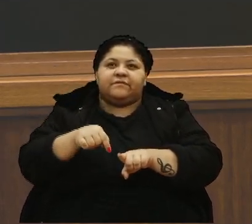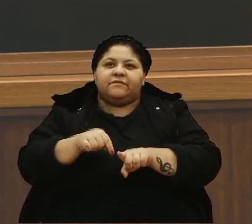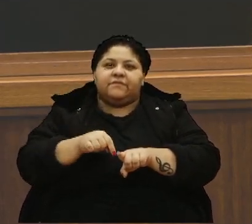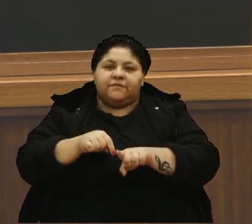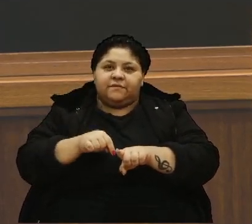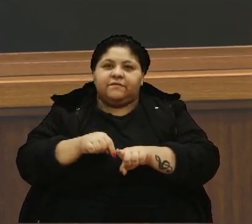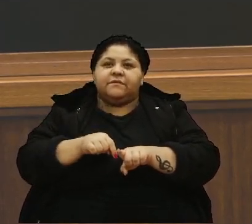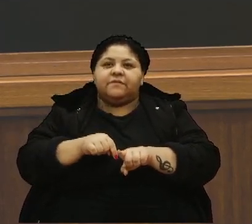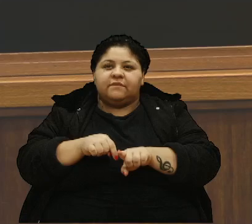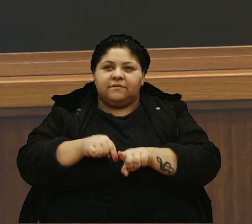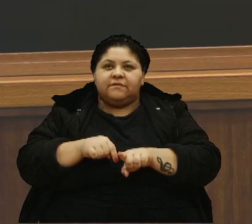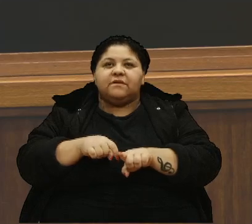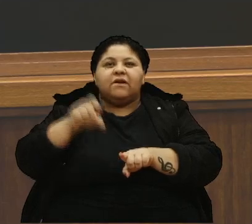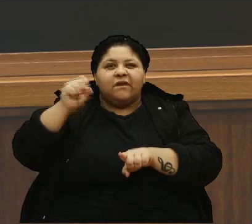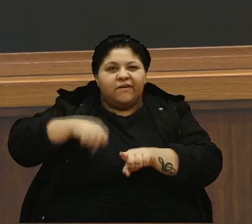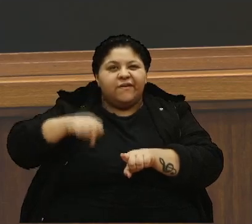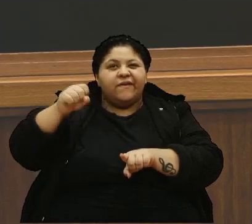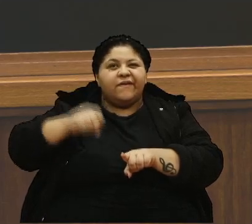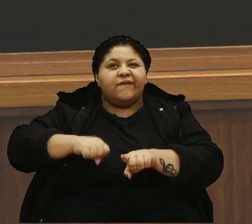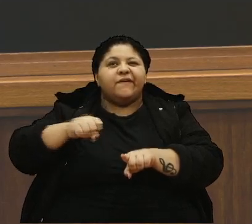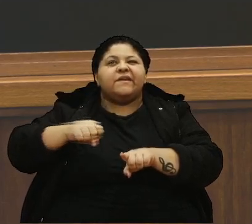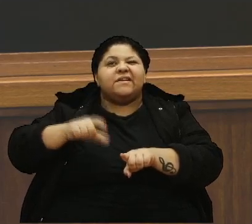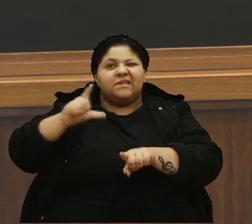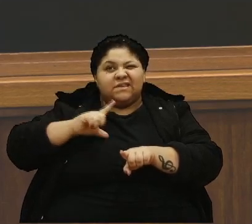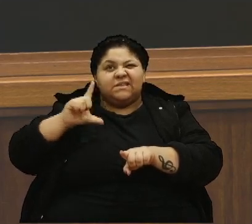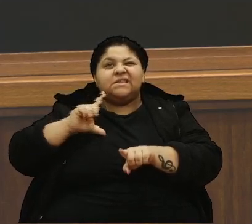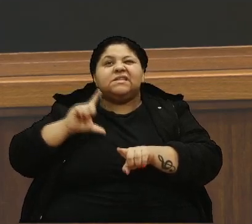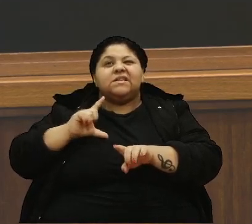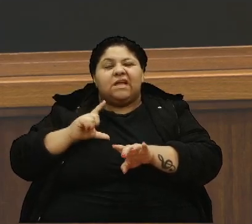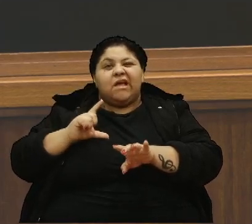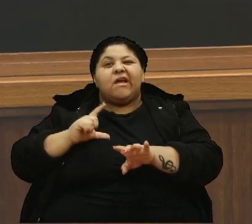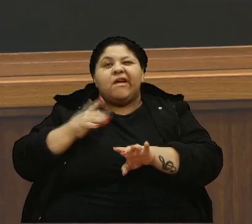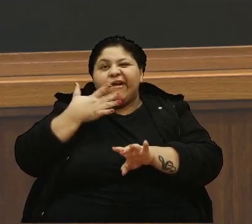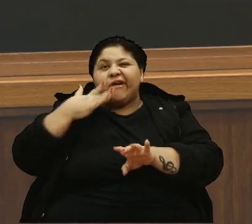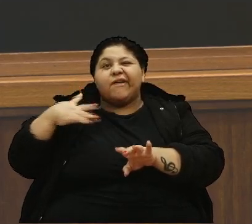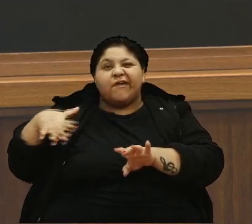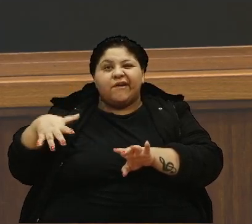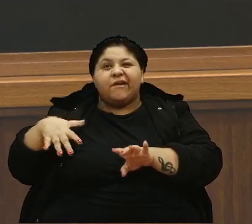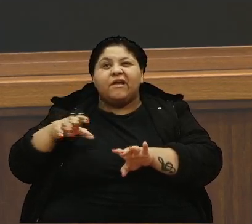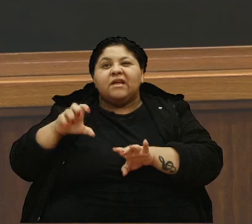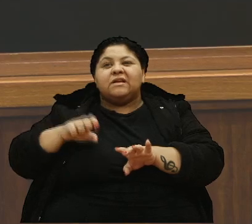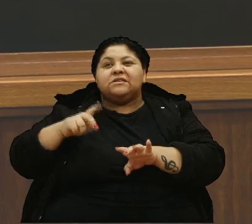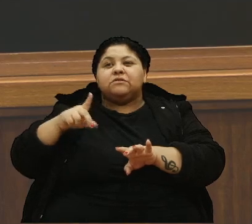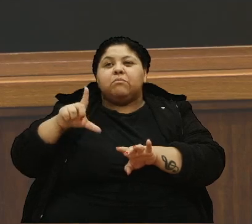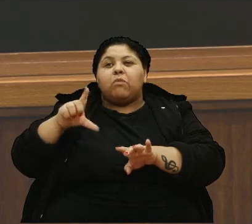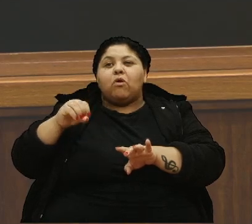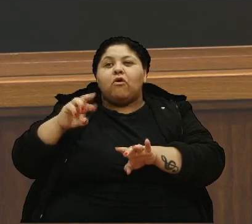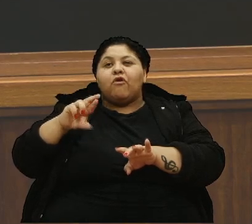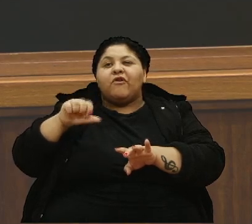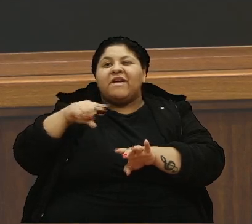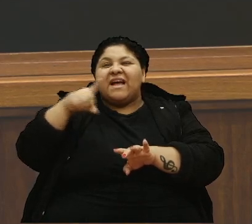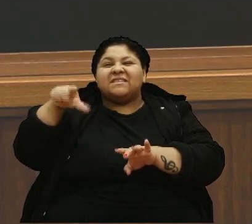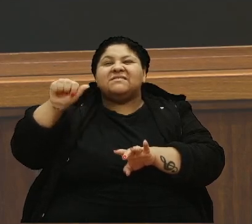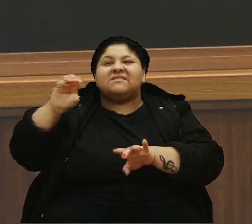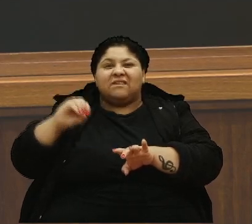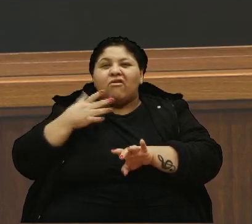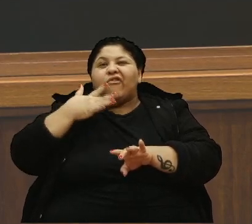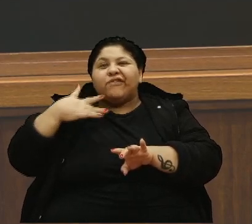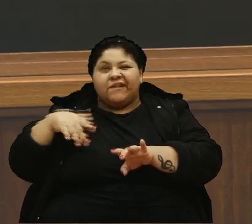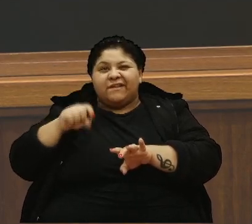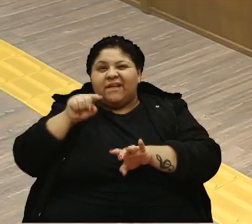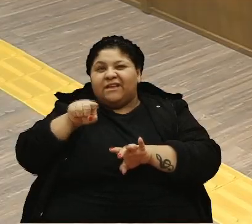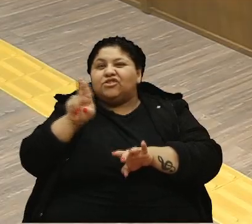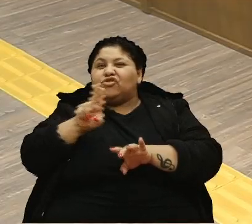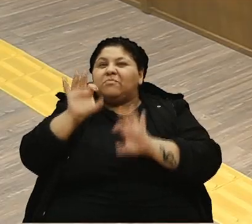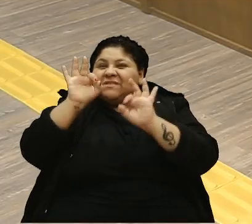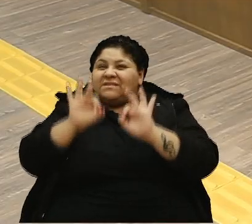que as pessoas denunciem a exploração das crianças, que é assim que se deveria chamar o trabalho infantil. Da sua parte, vereadora. Sua parte, eu